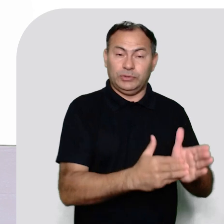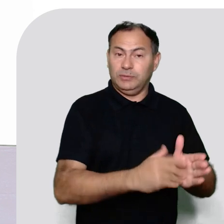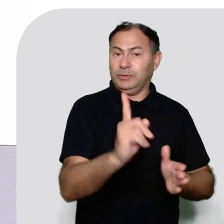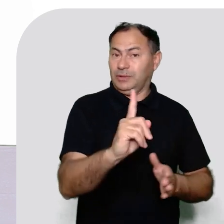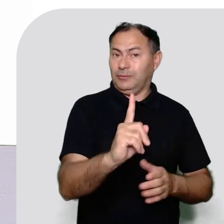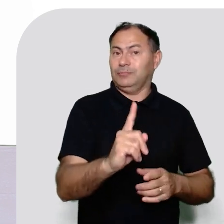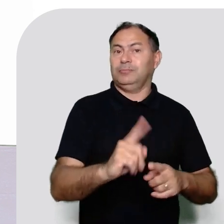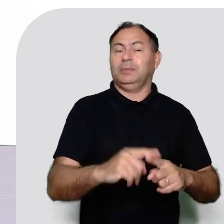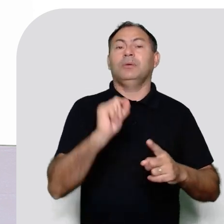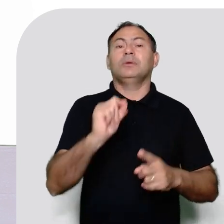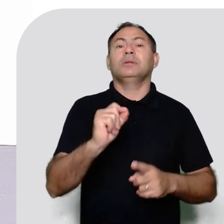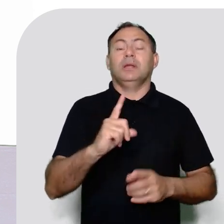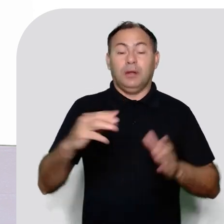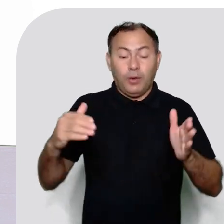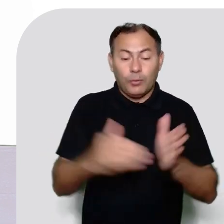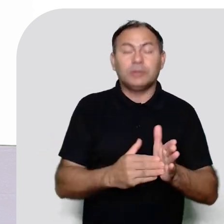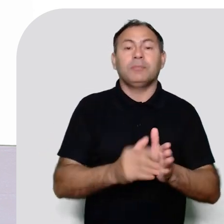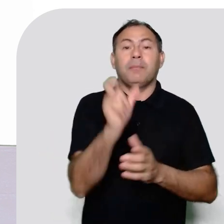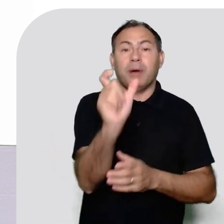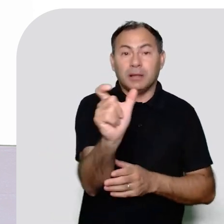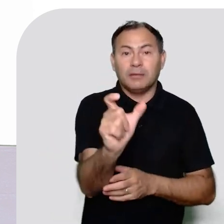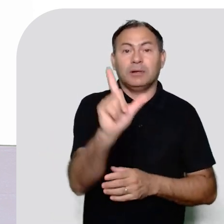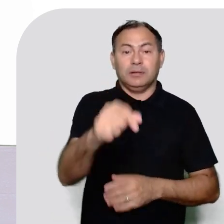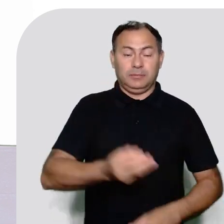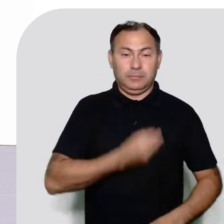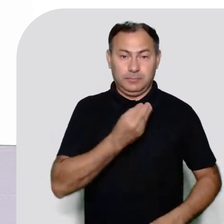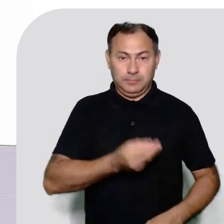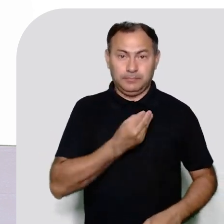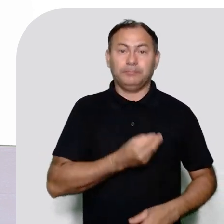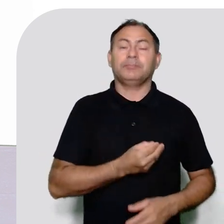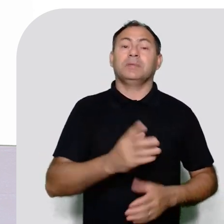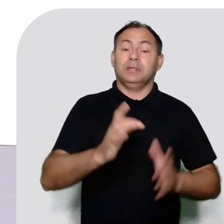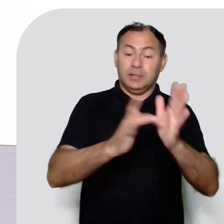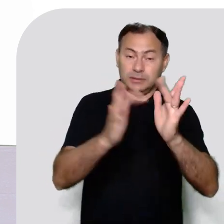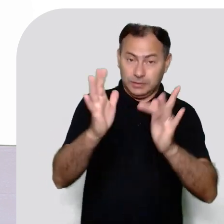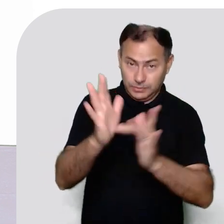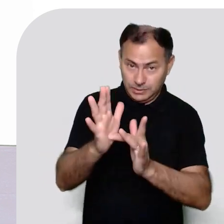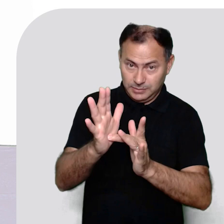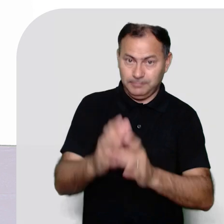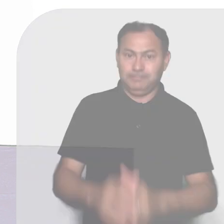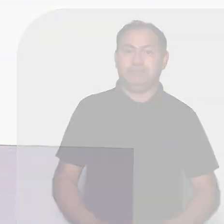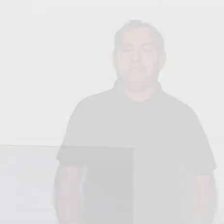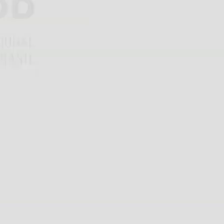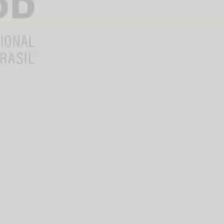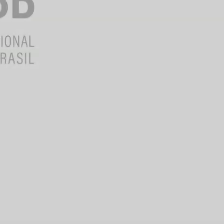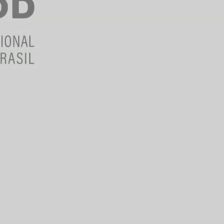palavra. O que tem a última palavra é a vida e é Jesus Cristo.